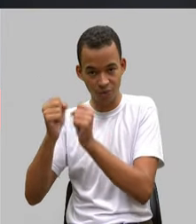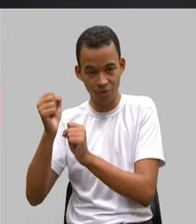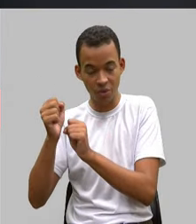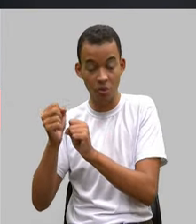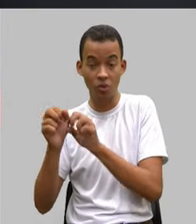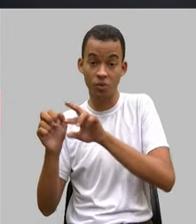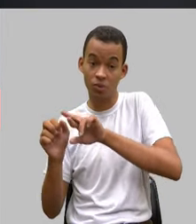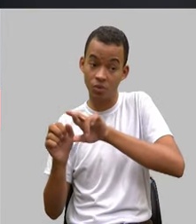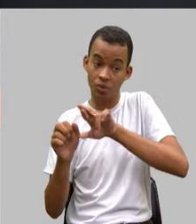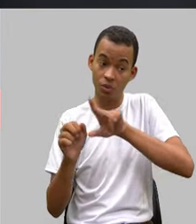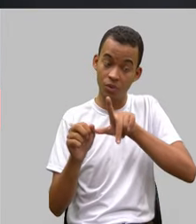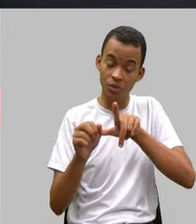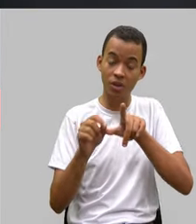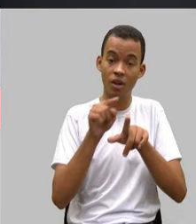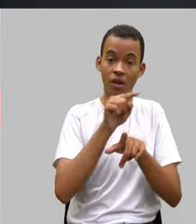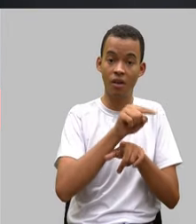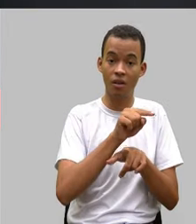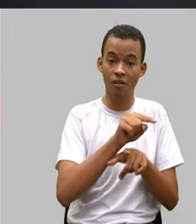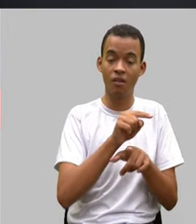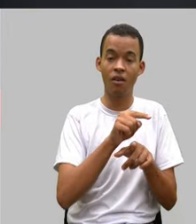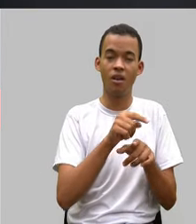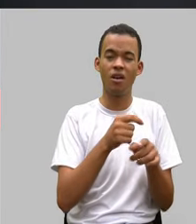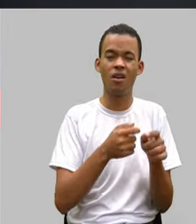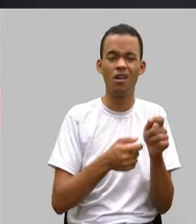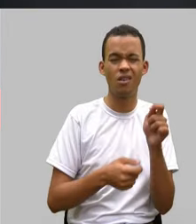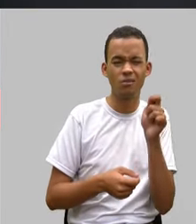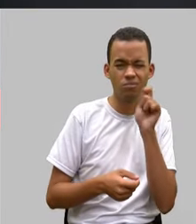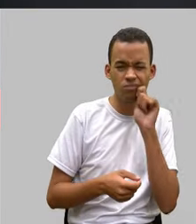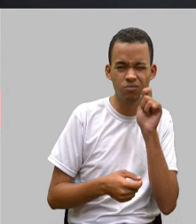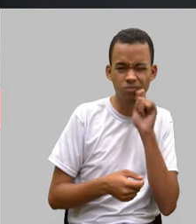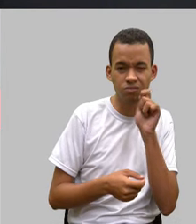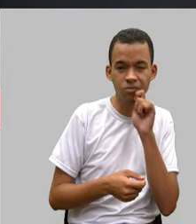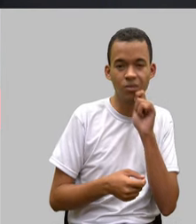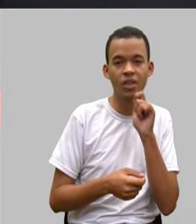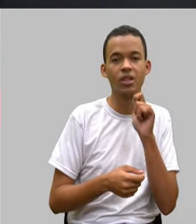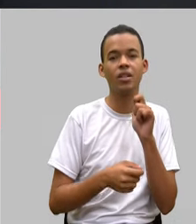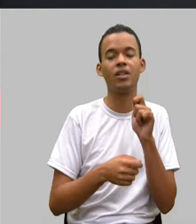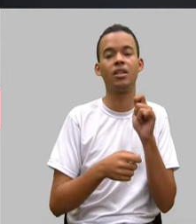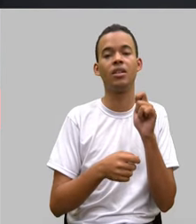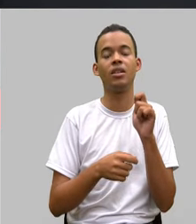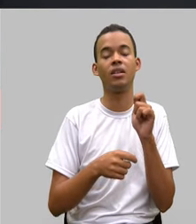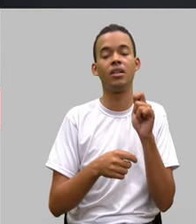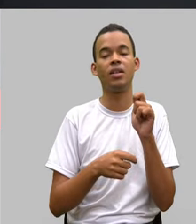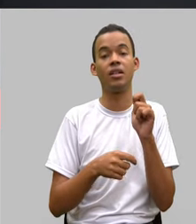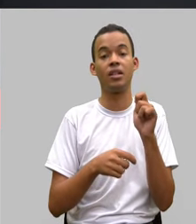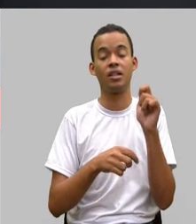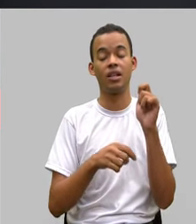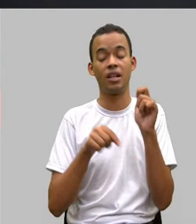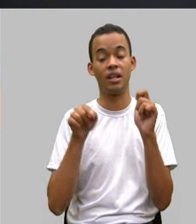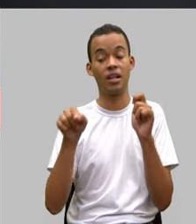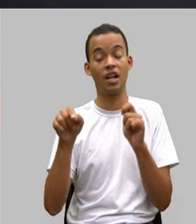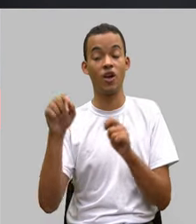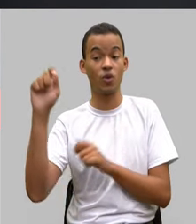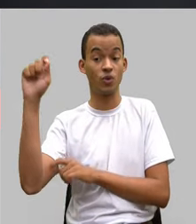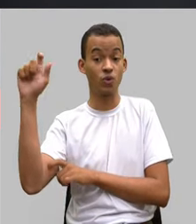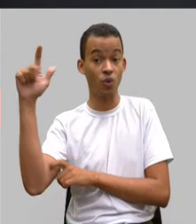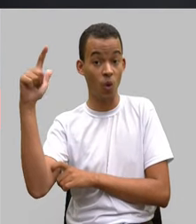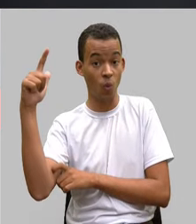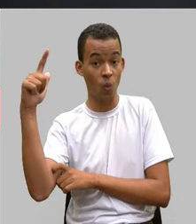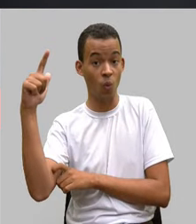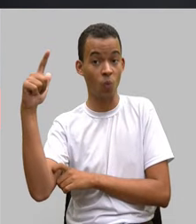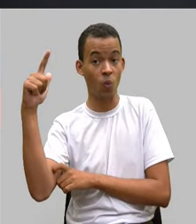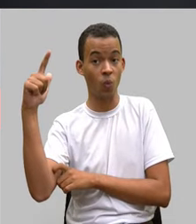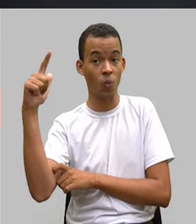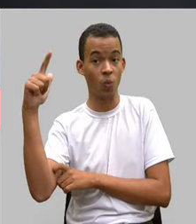uma uma planta é a mesma planta só que cultivada à sombra e que crescia Só 80 cm